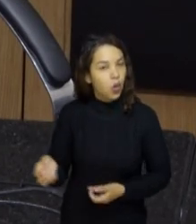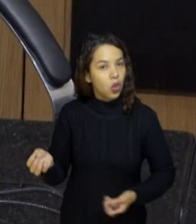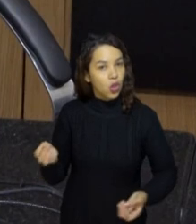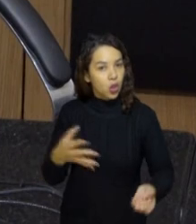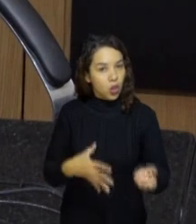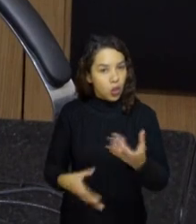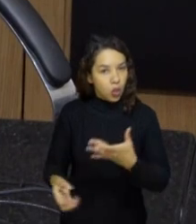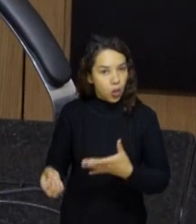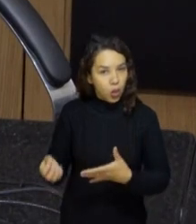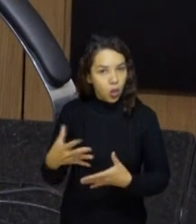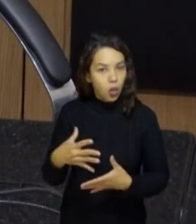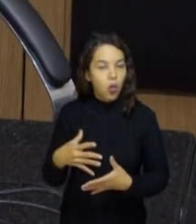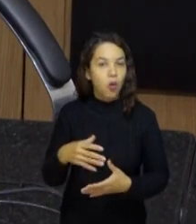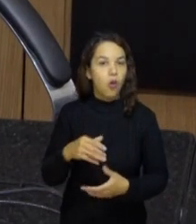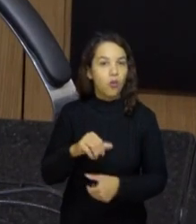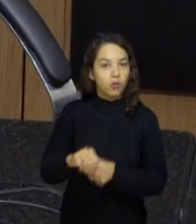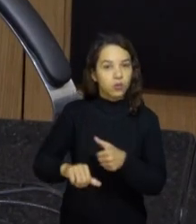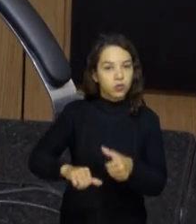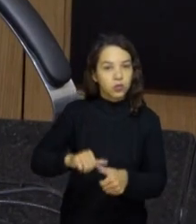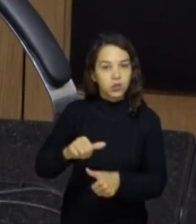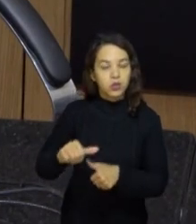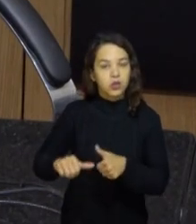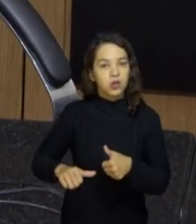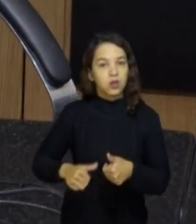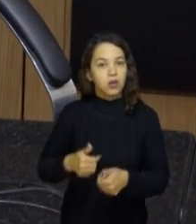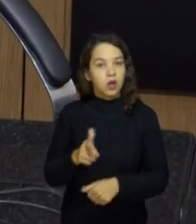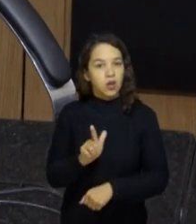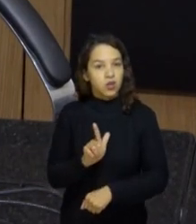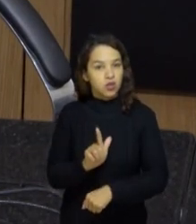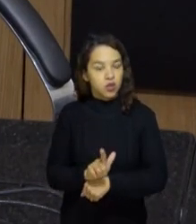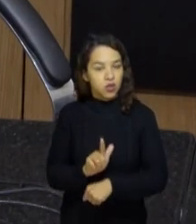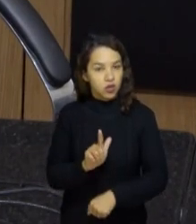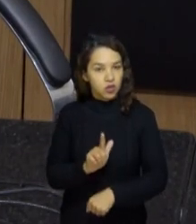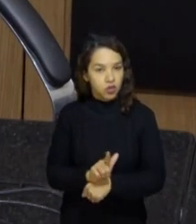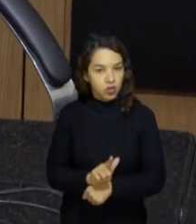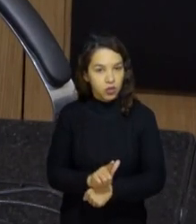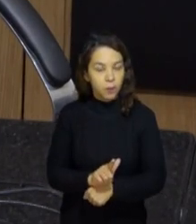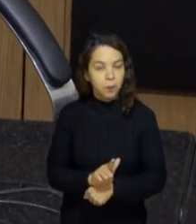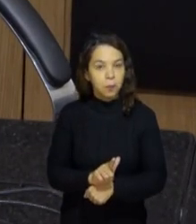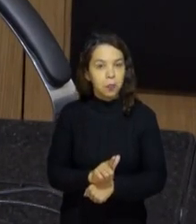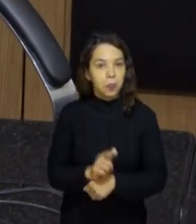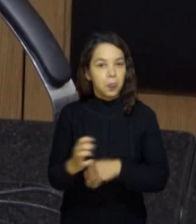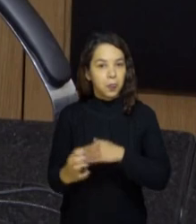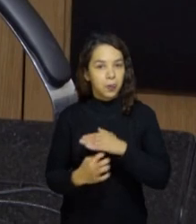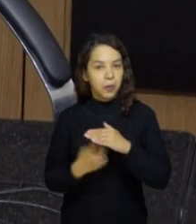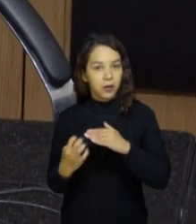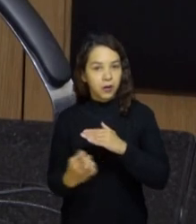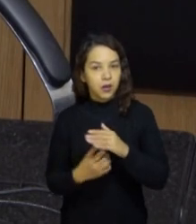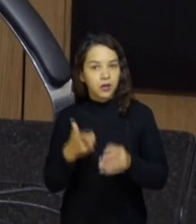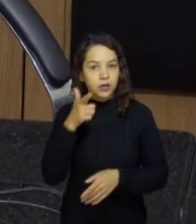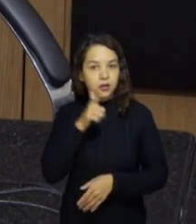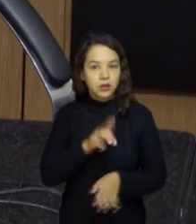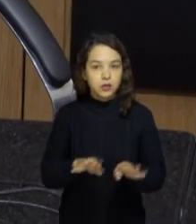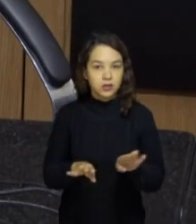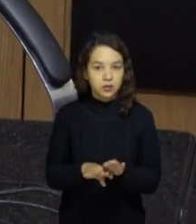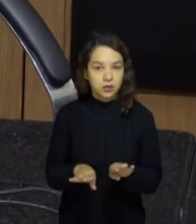um exemplo de gestão, uma referência de gestão empresarial, conseguiu fazer com que,